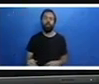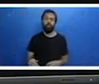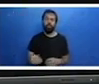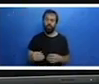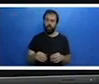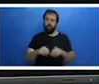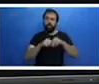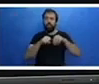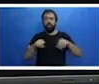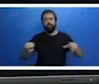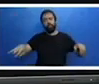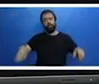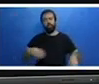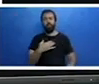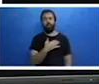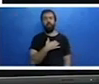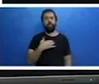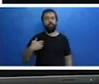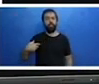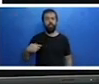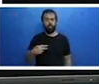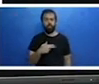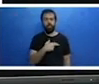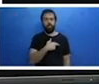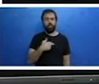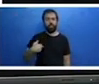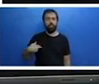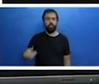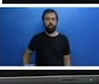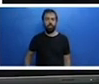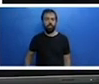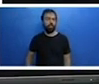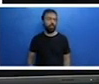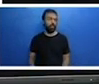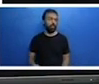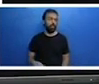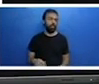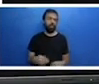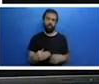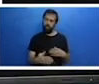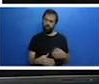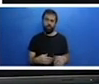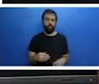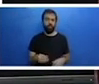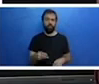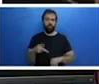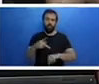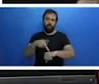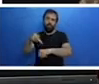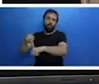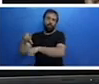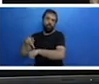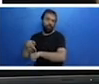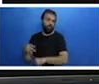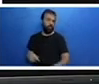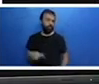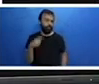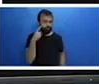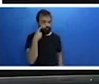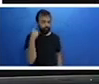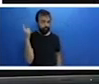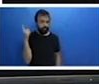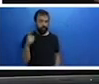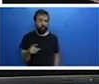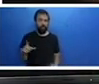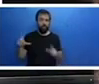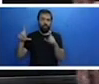Europa, onde se estabeleceram as regras atuais. Aqui nós estamos vendo o rei jogando com o bispo, que era a autoridade do cristianismo,